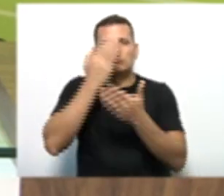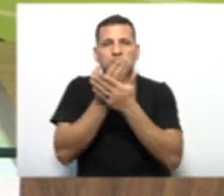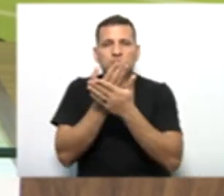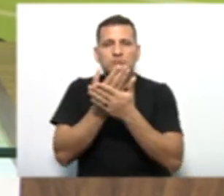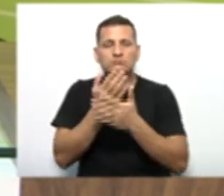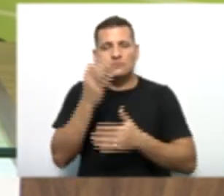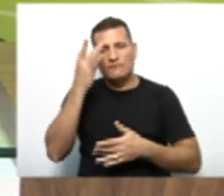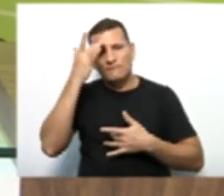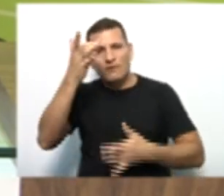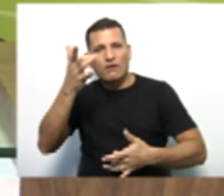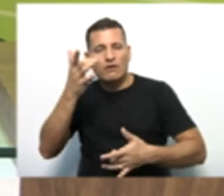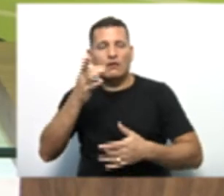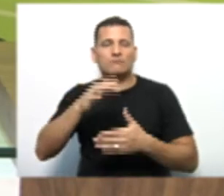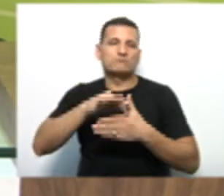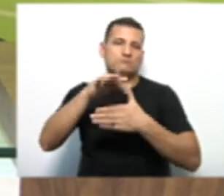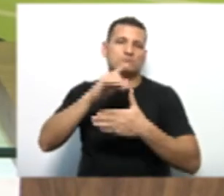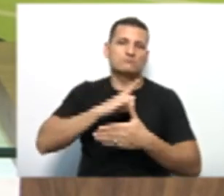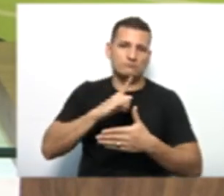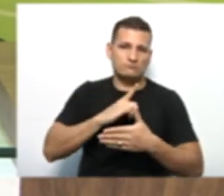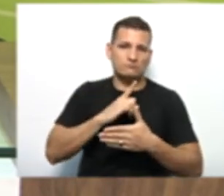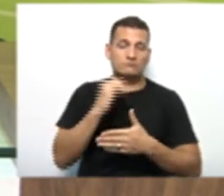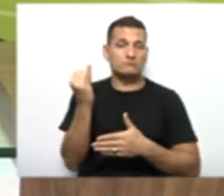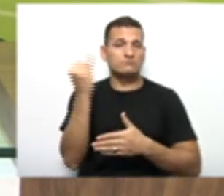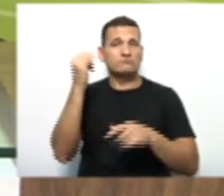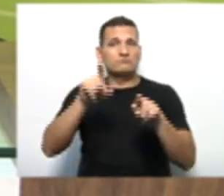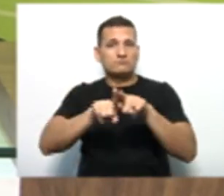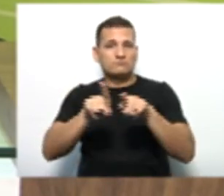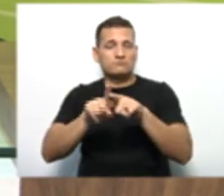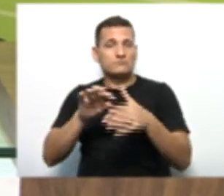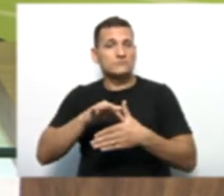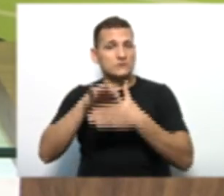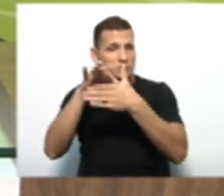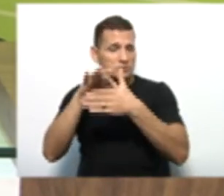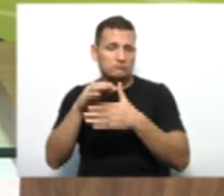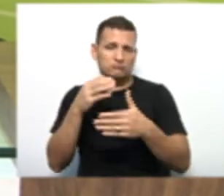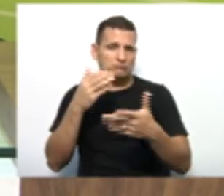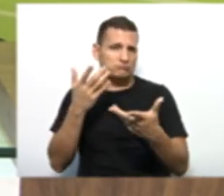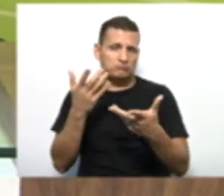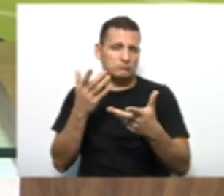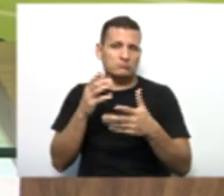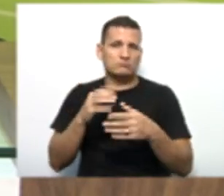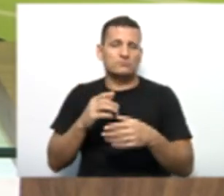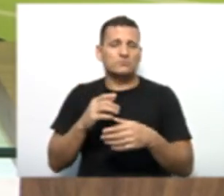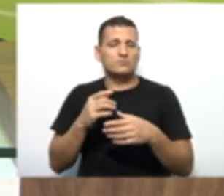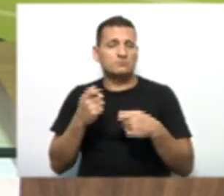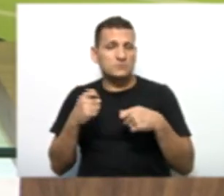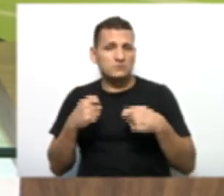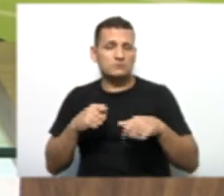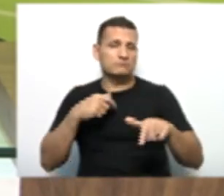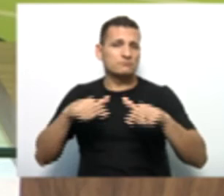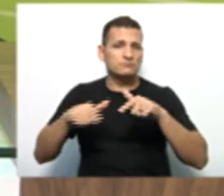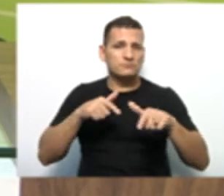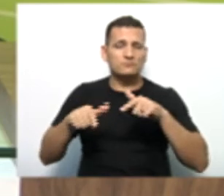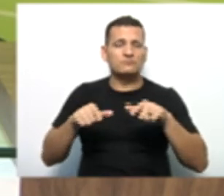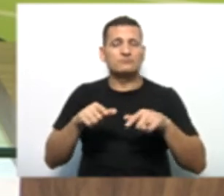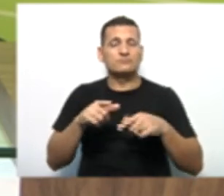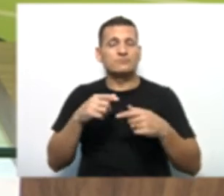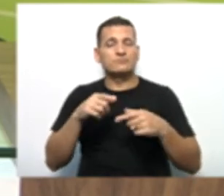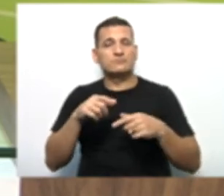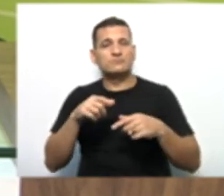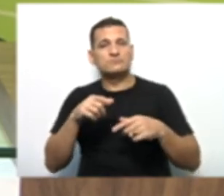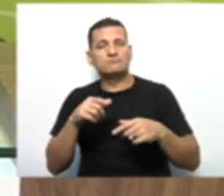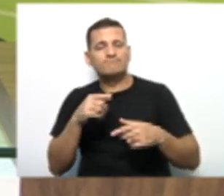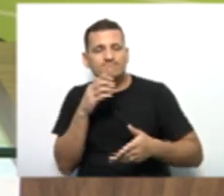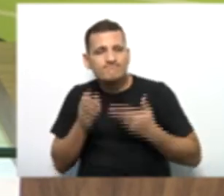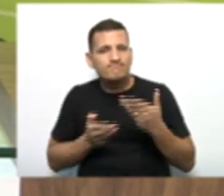tem. E é importante, é claro, que o líder, independente da instituição que ele trabalhe, ele trabalhe a espiritualidade, né?